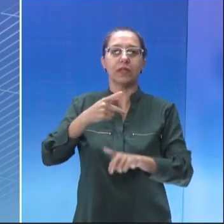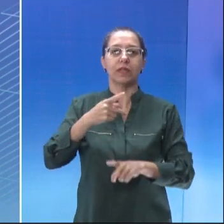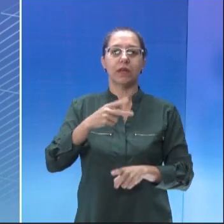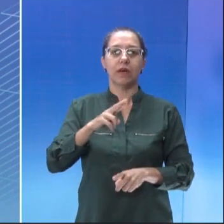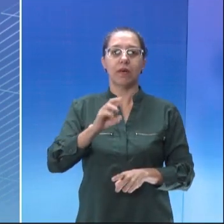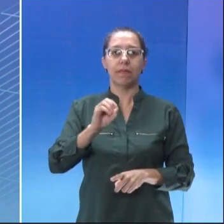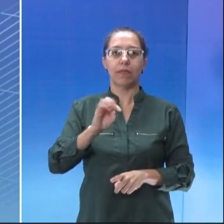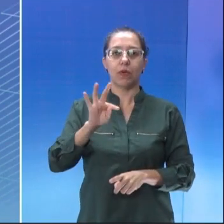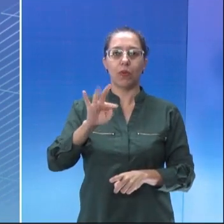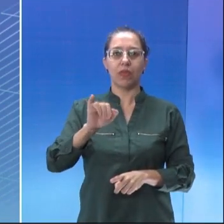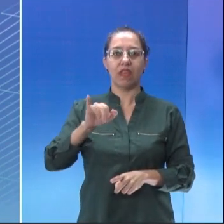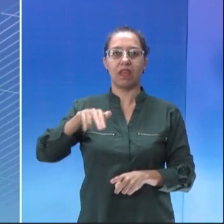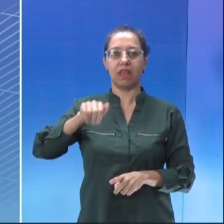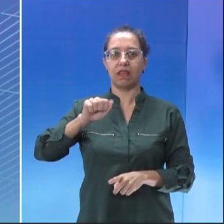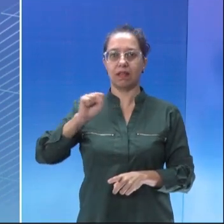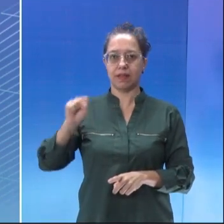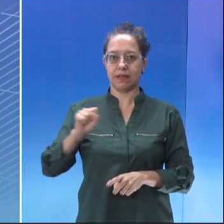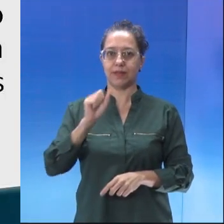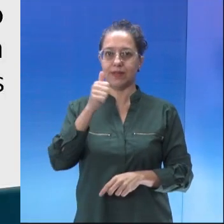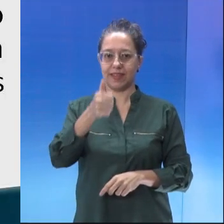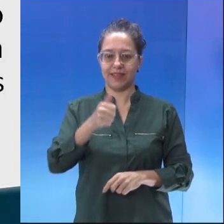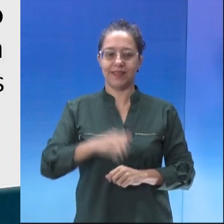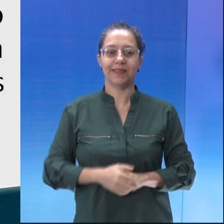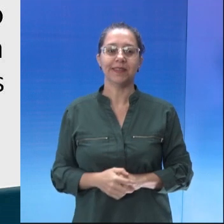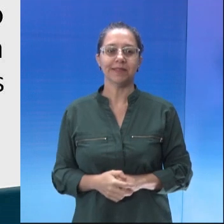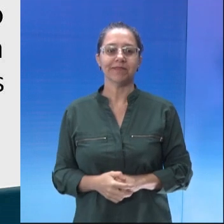proteínas. Continuando a nossa aula,